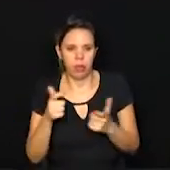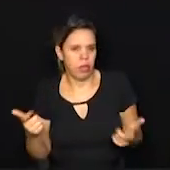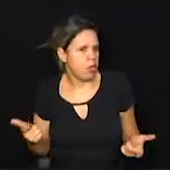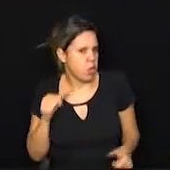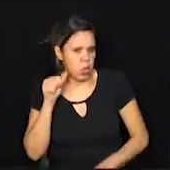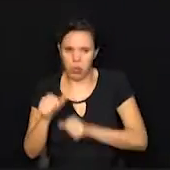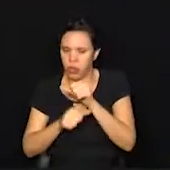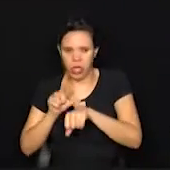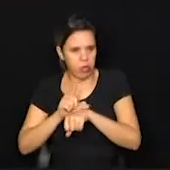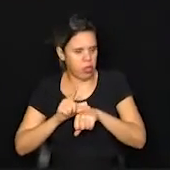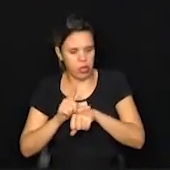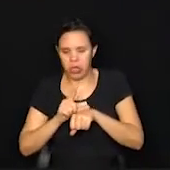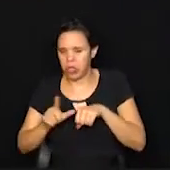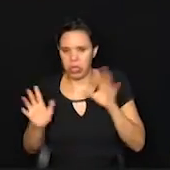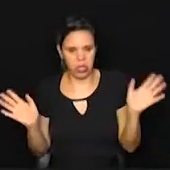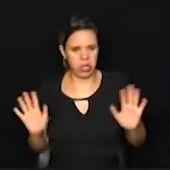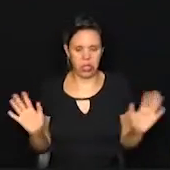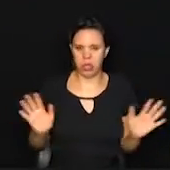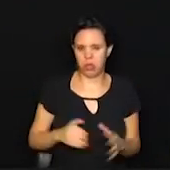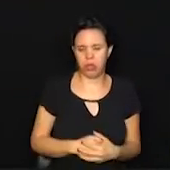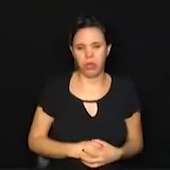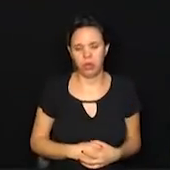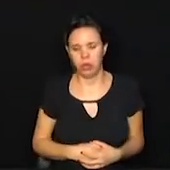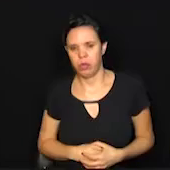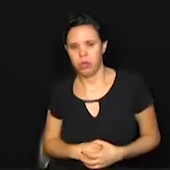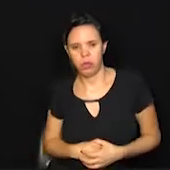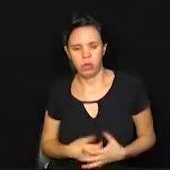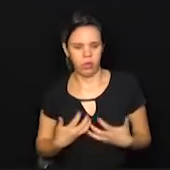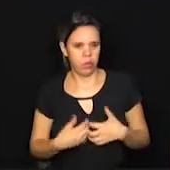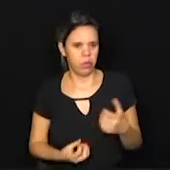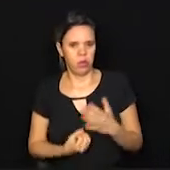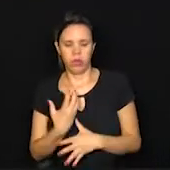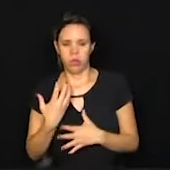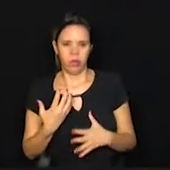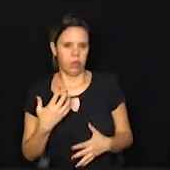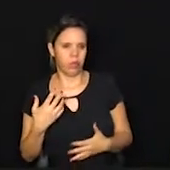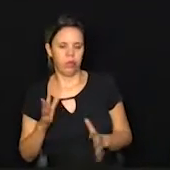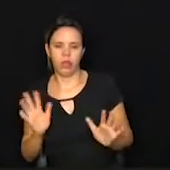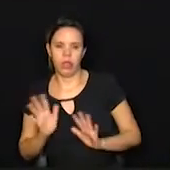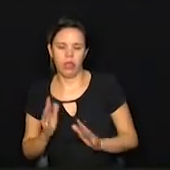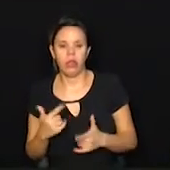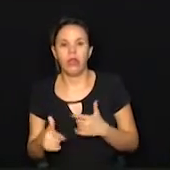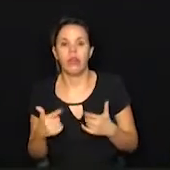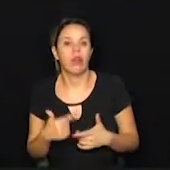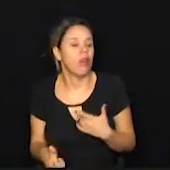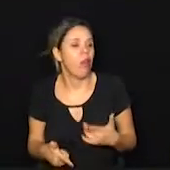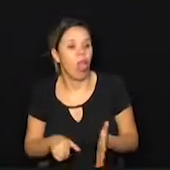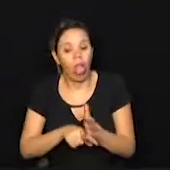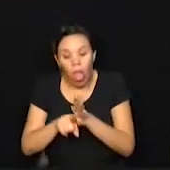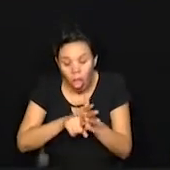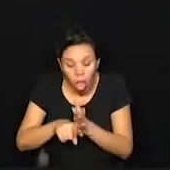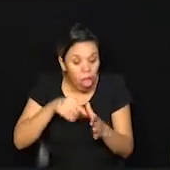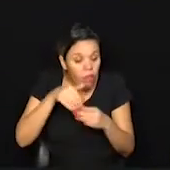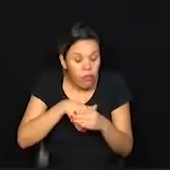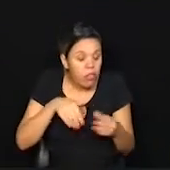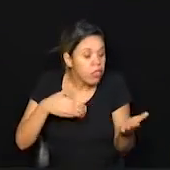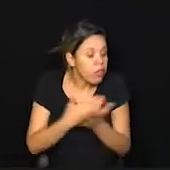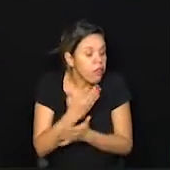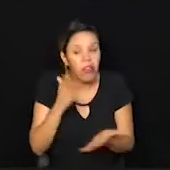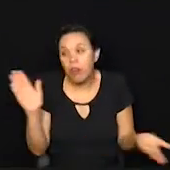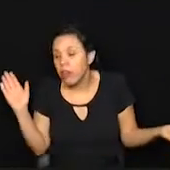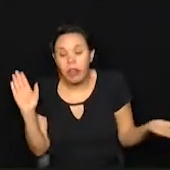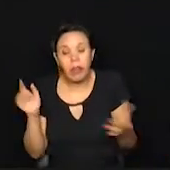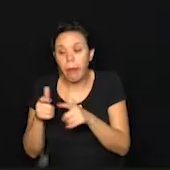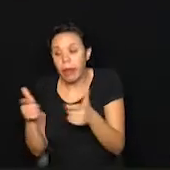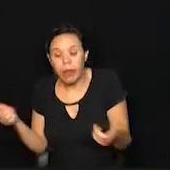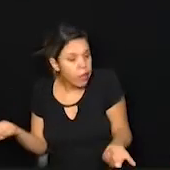não fica mudando a legislação eleitoral não chega inventando a lamentar Biônico não fica caçando voto de quem foi eleito não